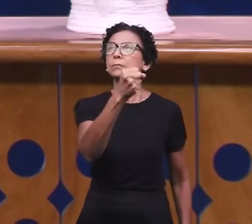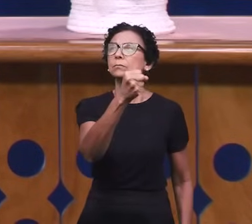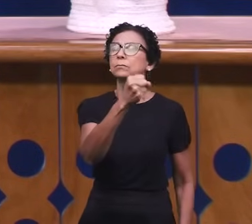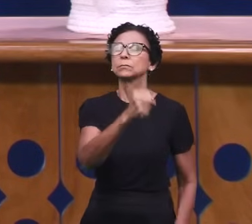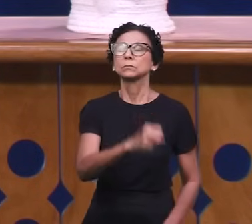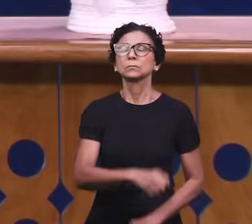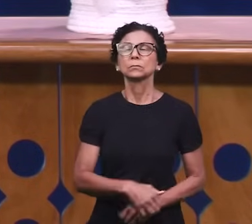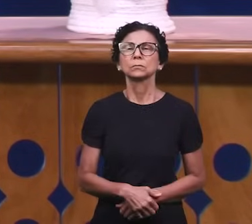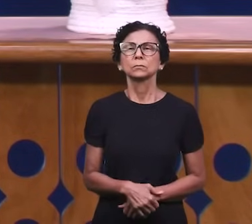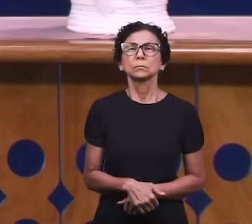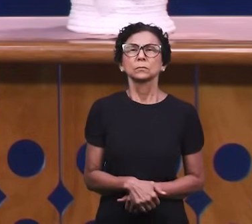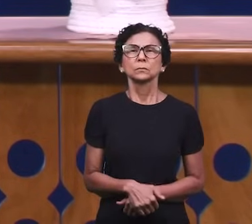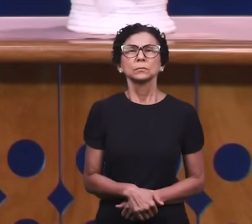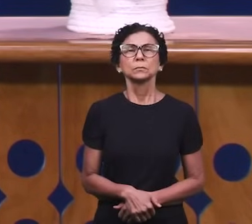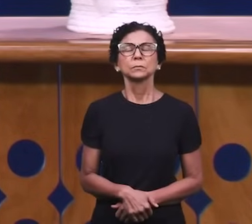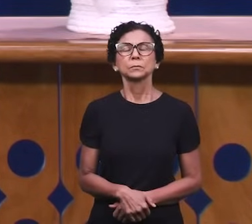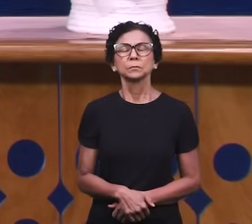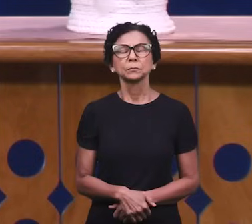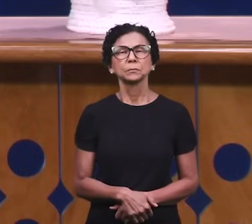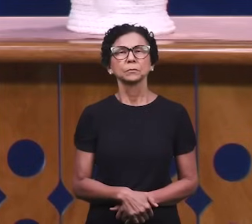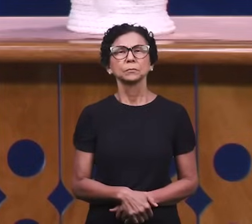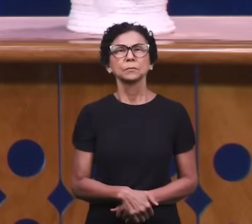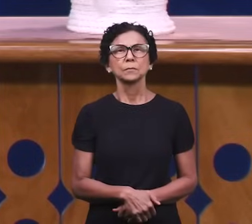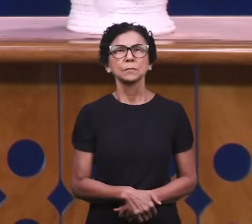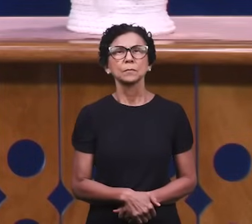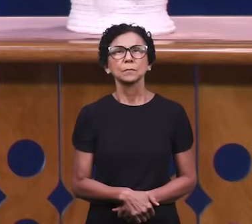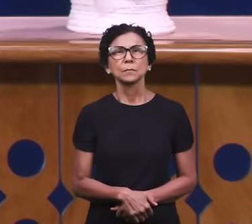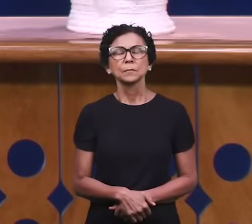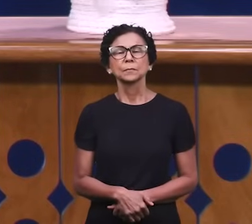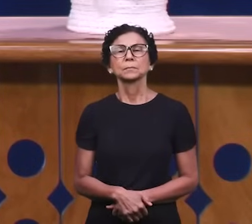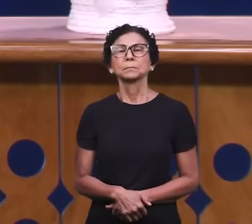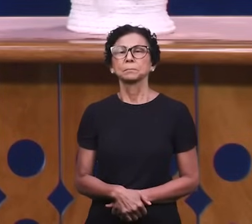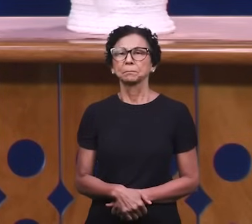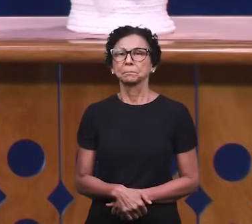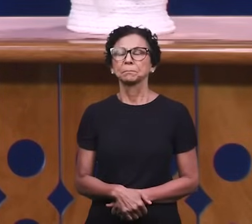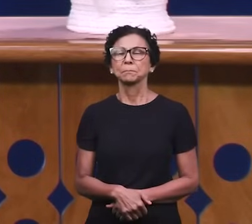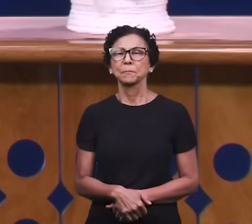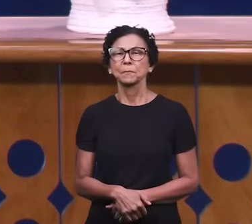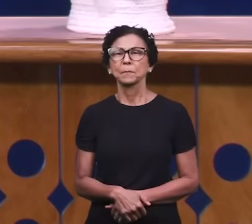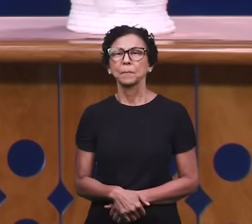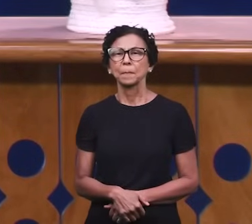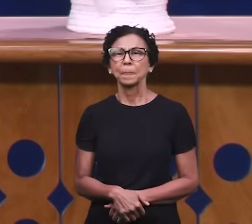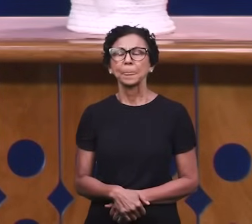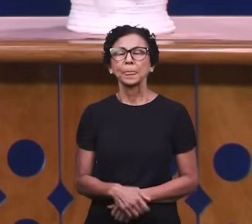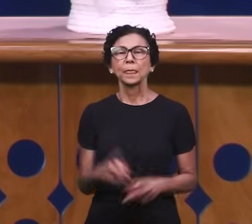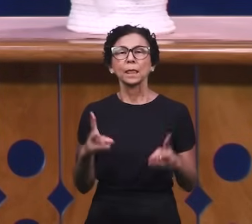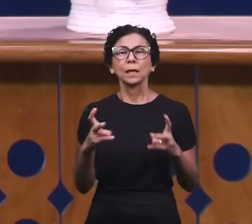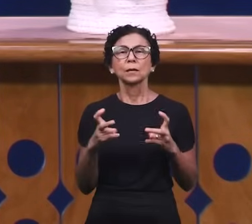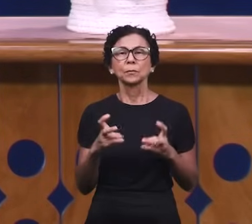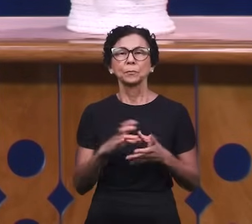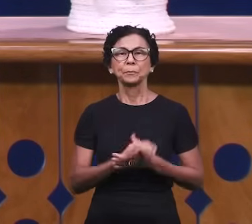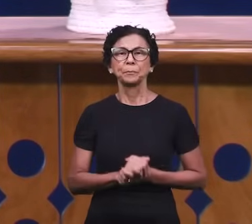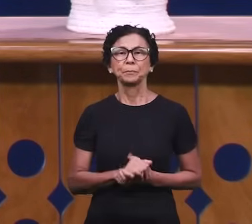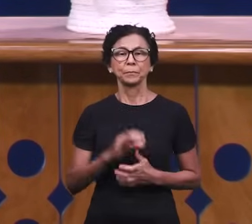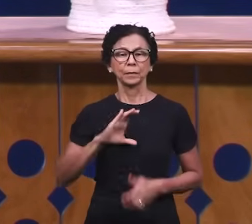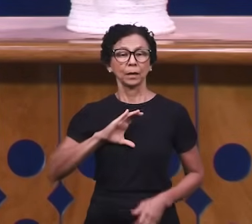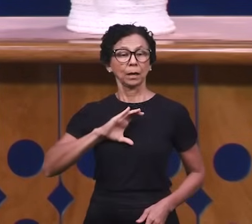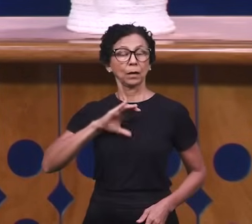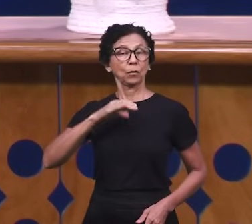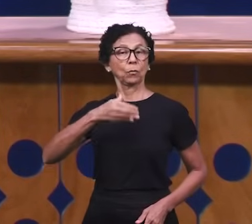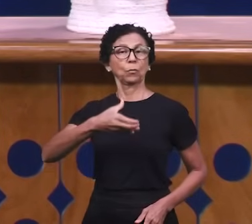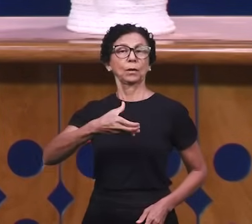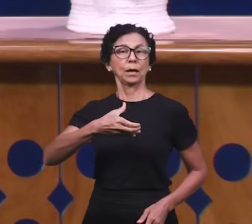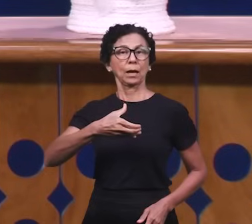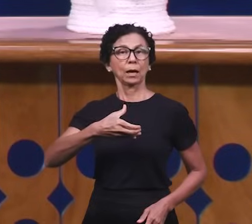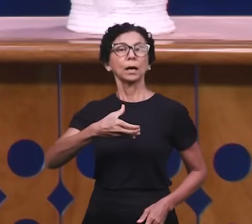Louvado seja o nome do Senhor. Nós vemos nesse texto a ousadia, a coragem,